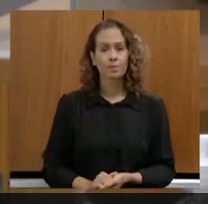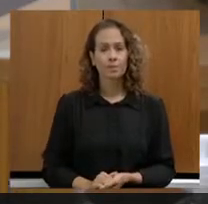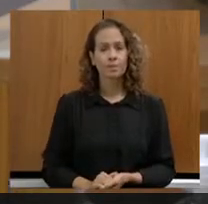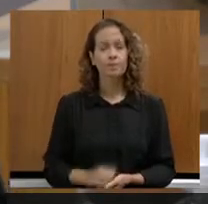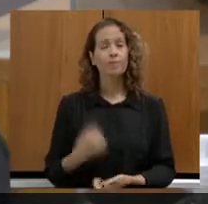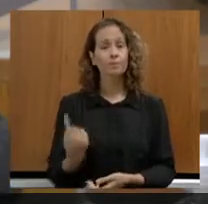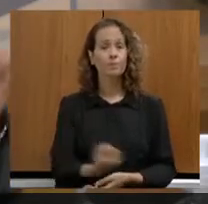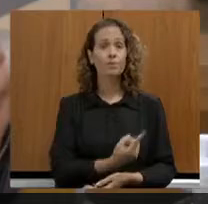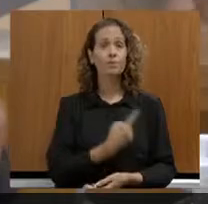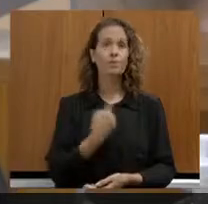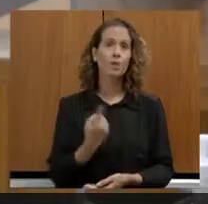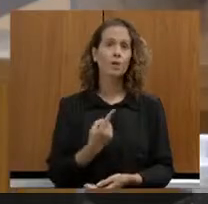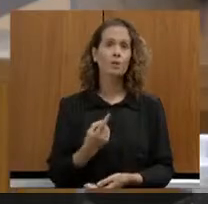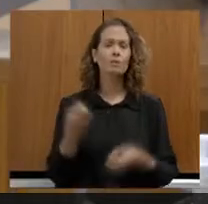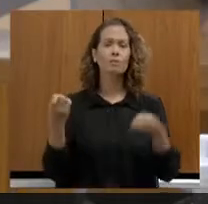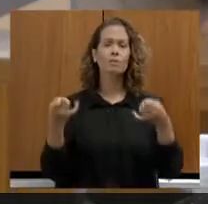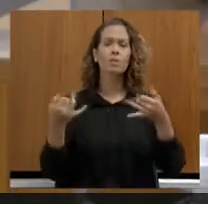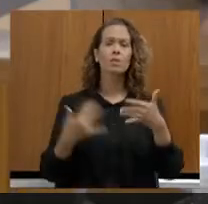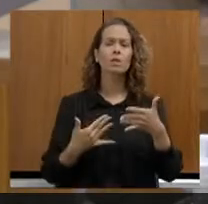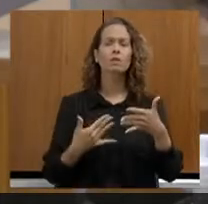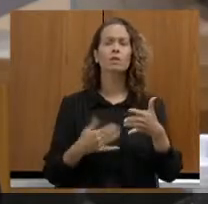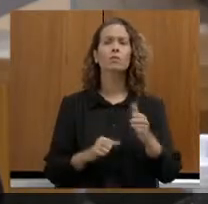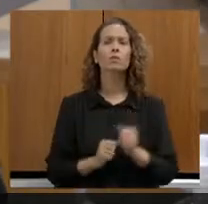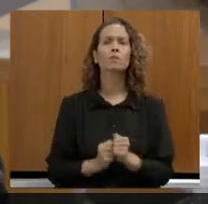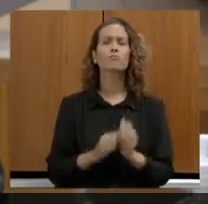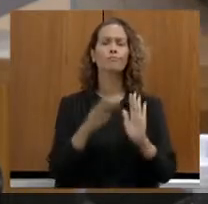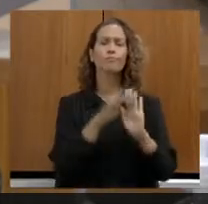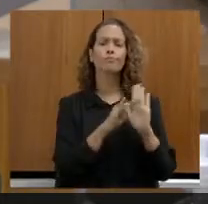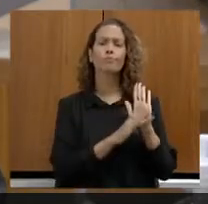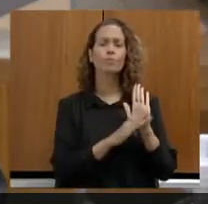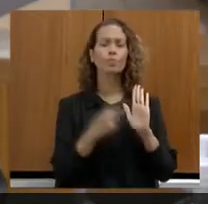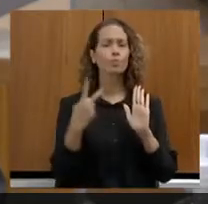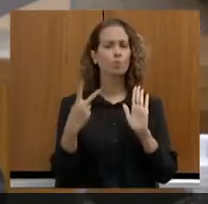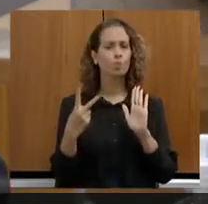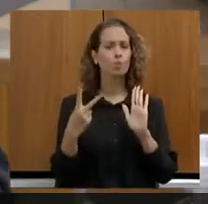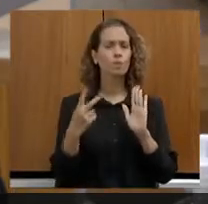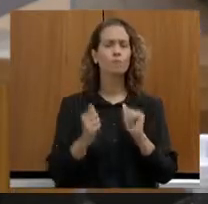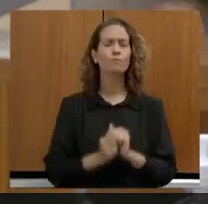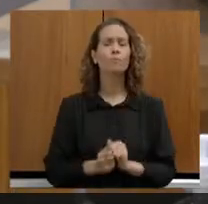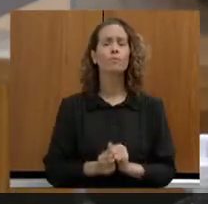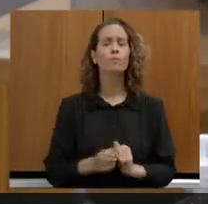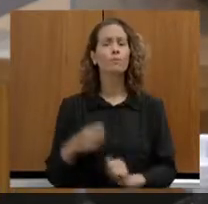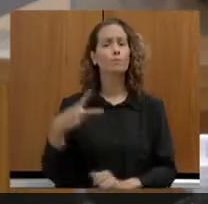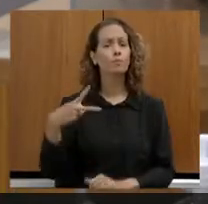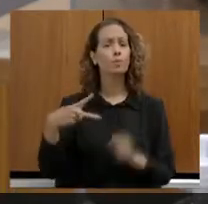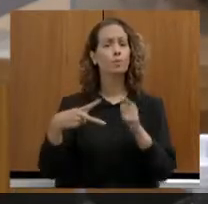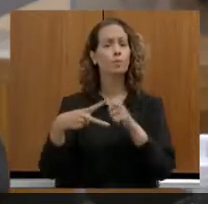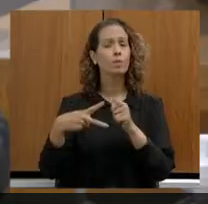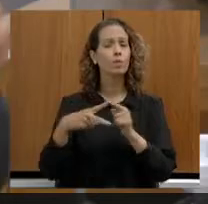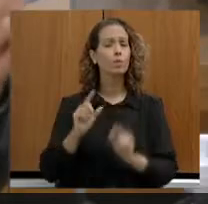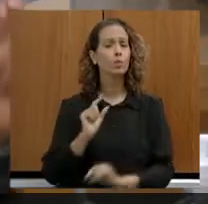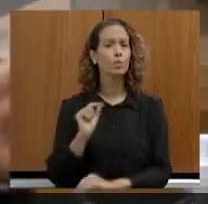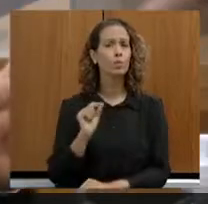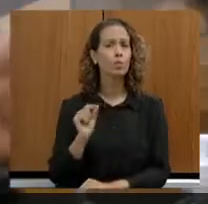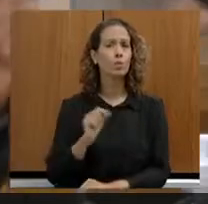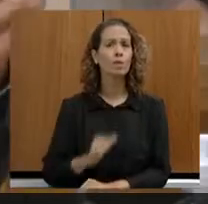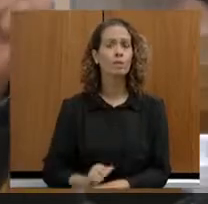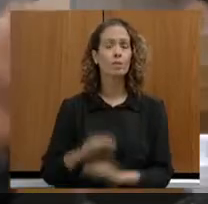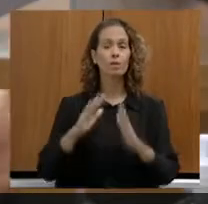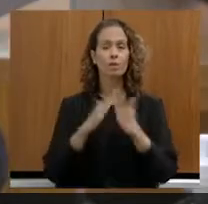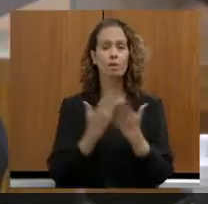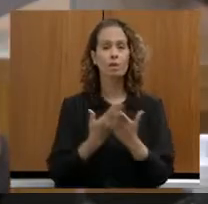nós colocamos duas questões para senhora é primeira é a questão do